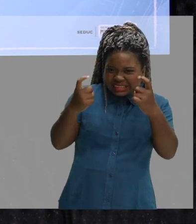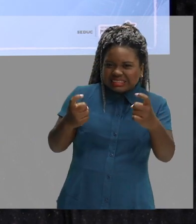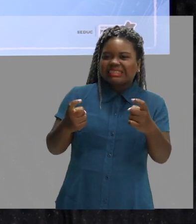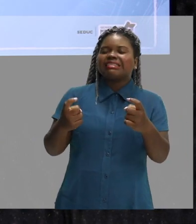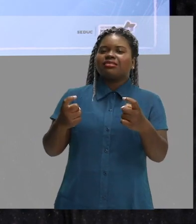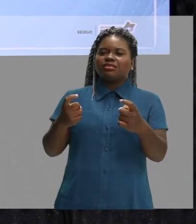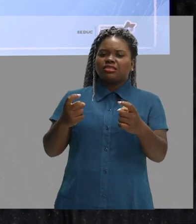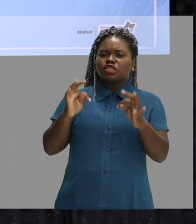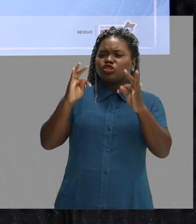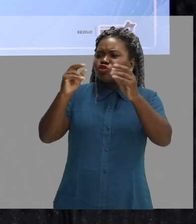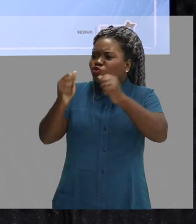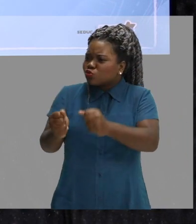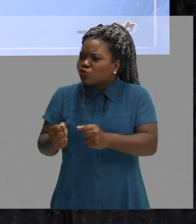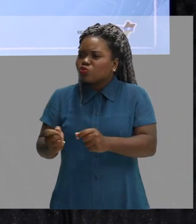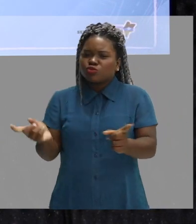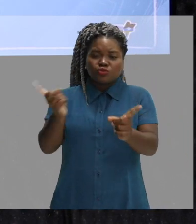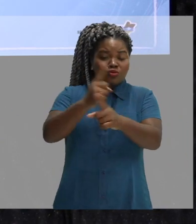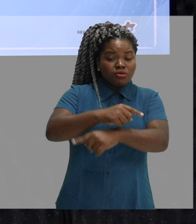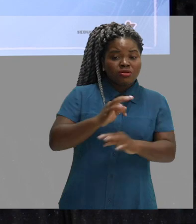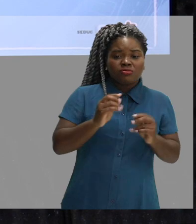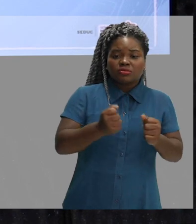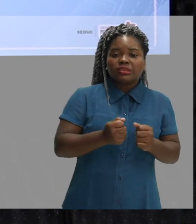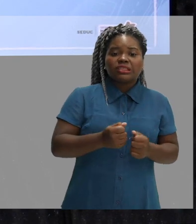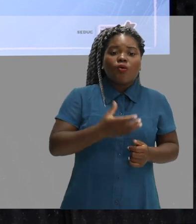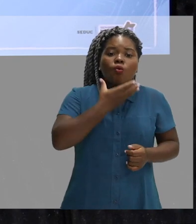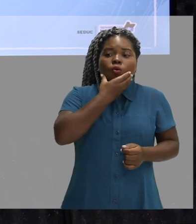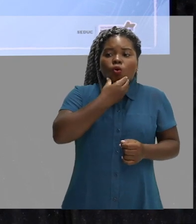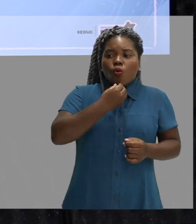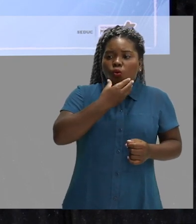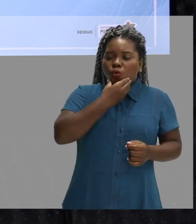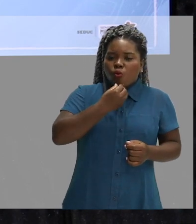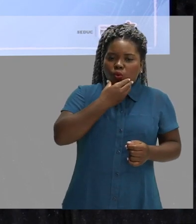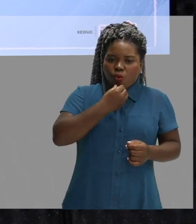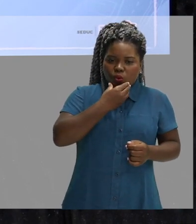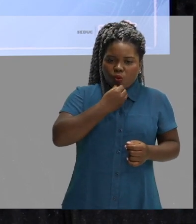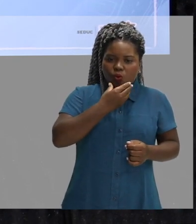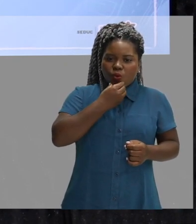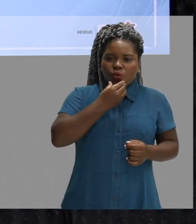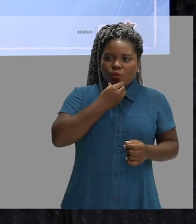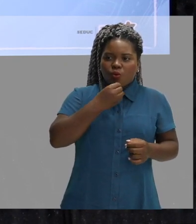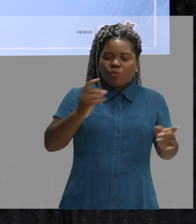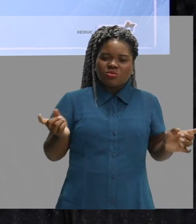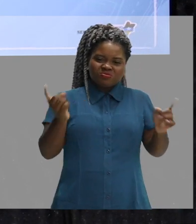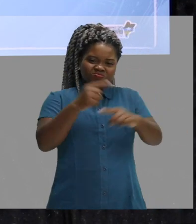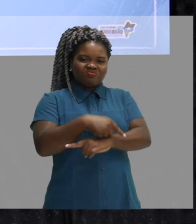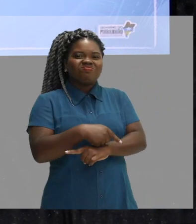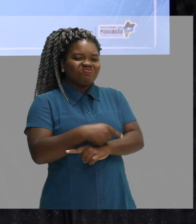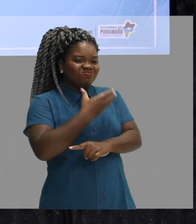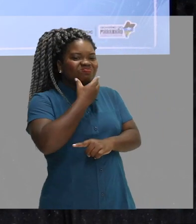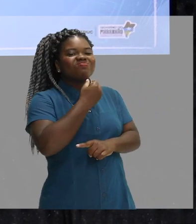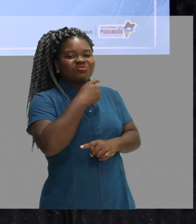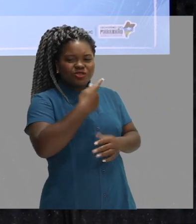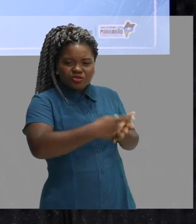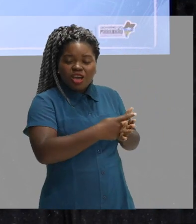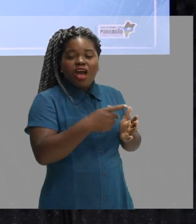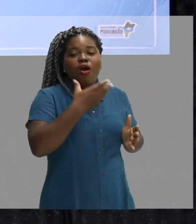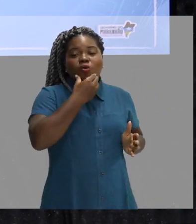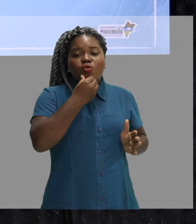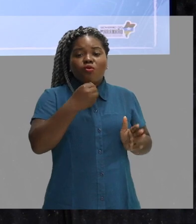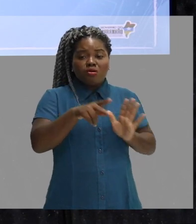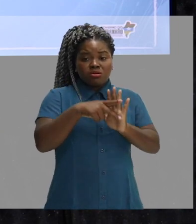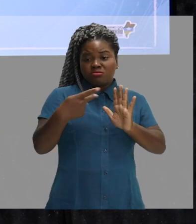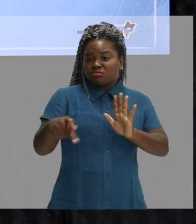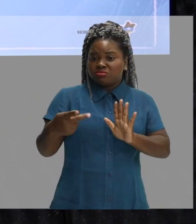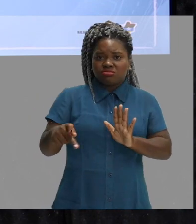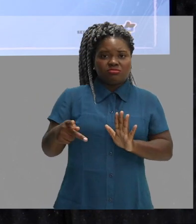de natureza, o homem é o lobo do próprio homem. Os homens buscam apenas sua autopreservação e a